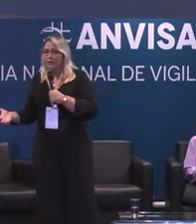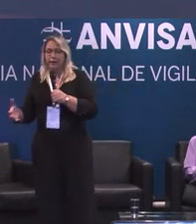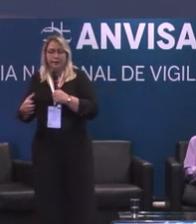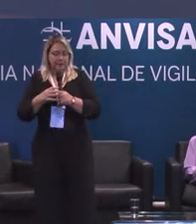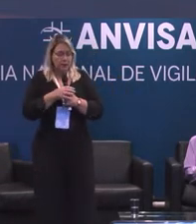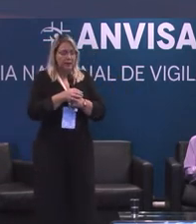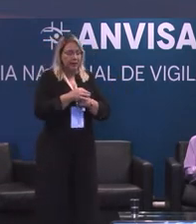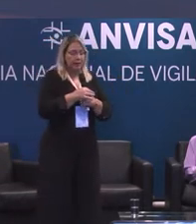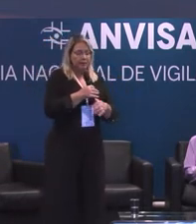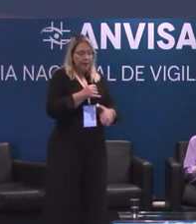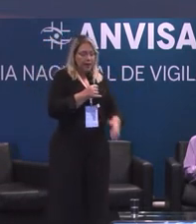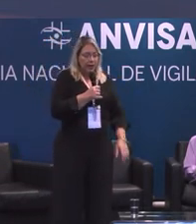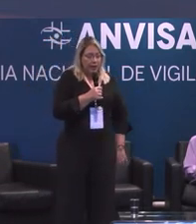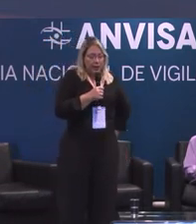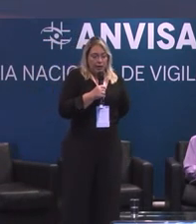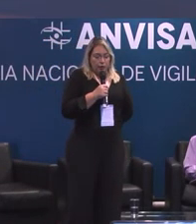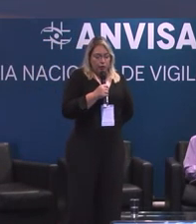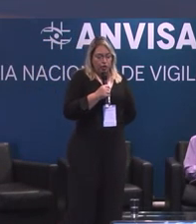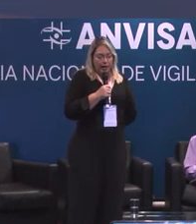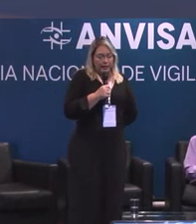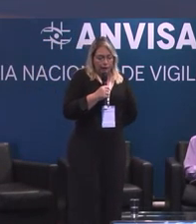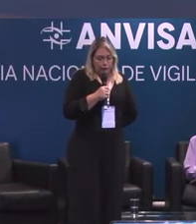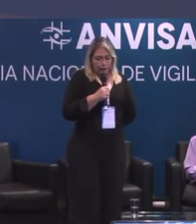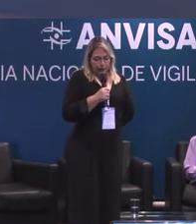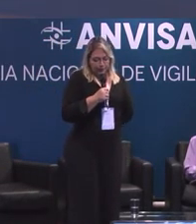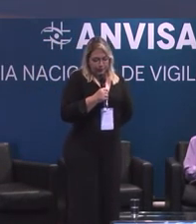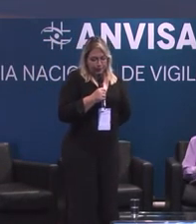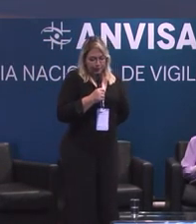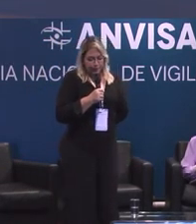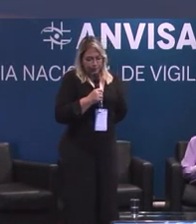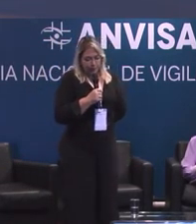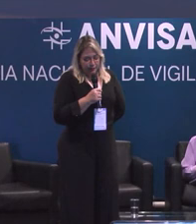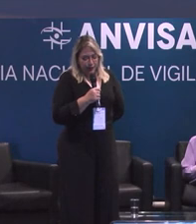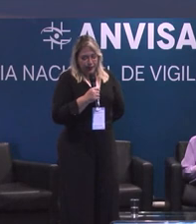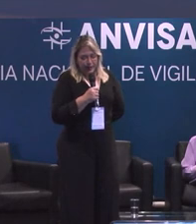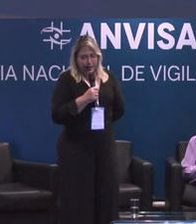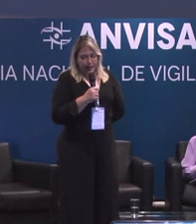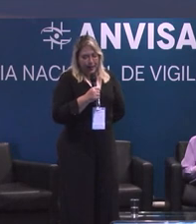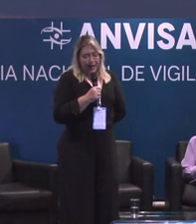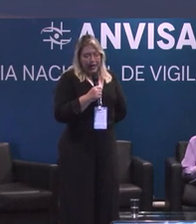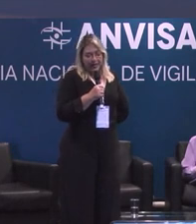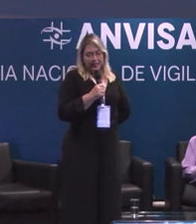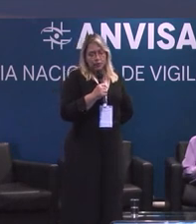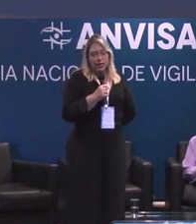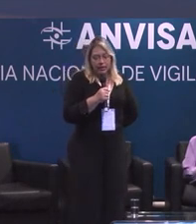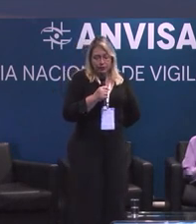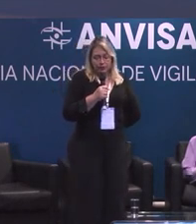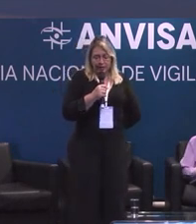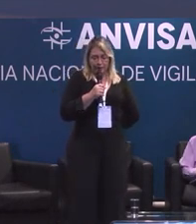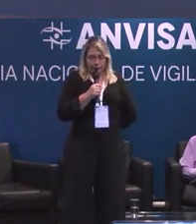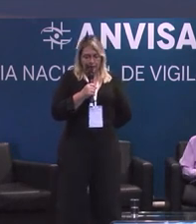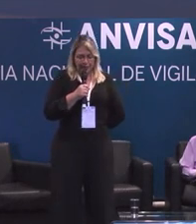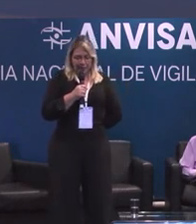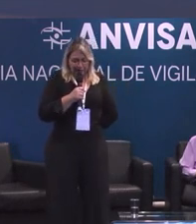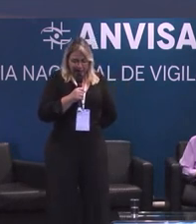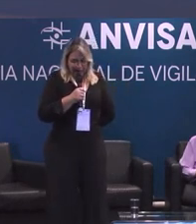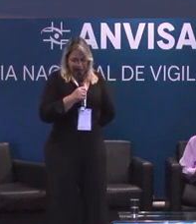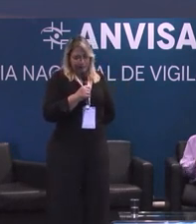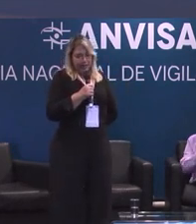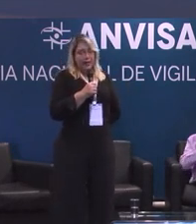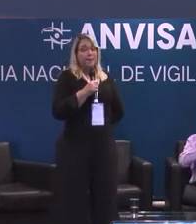formalizada. Pode passar. Os negativos. Em relação aos riscos e à